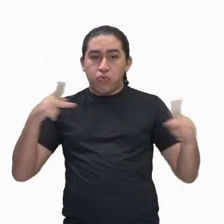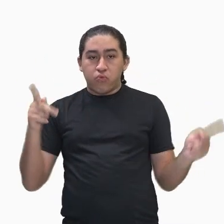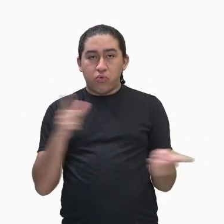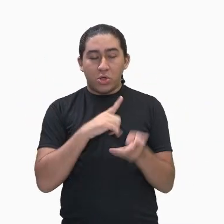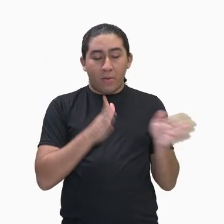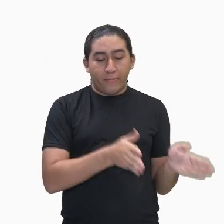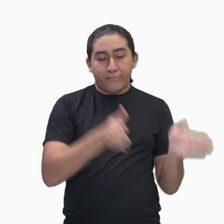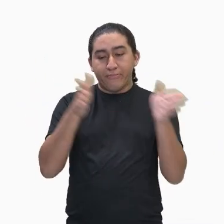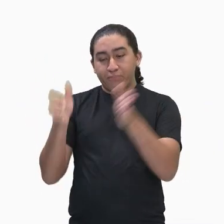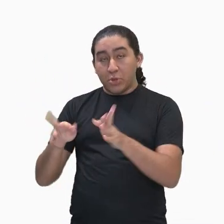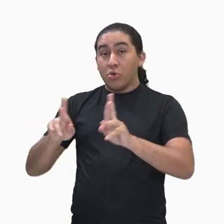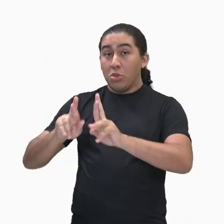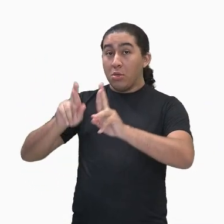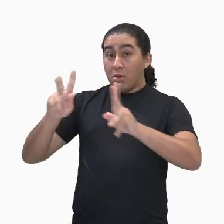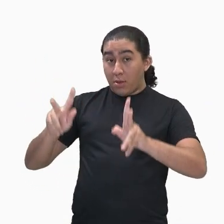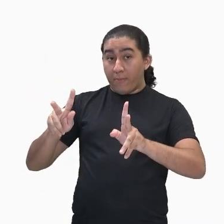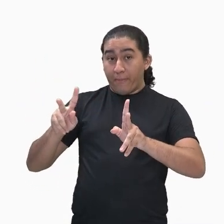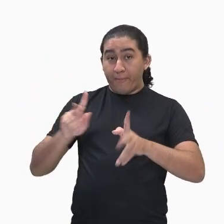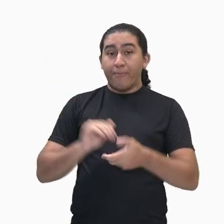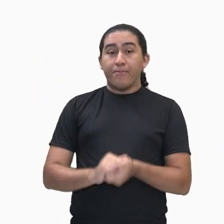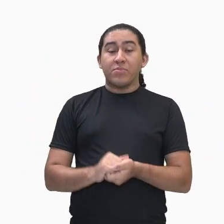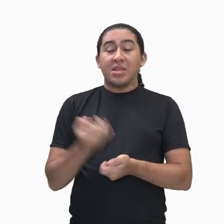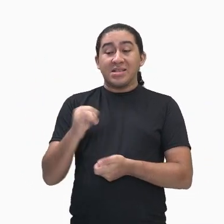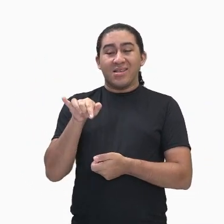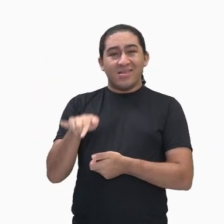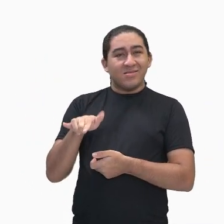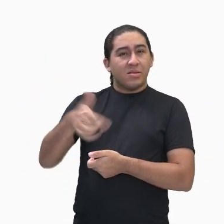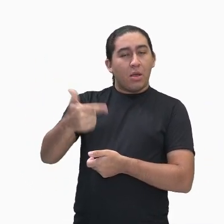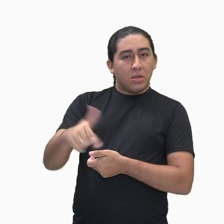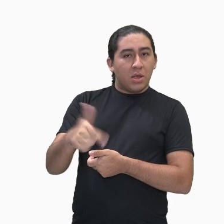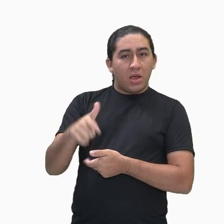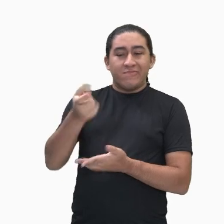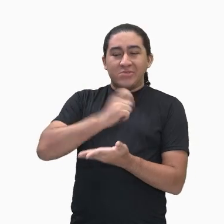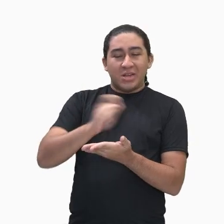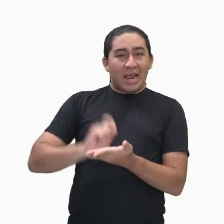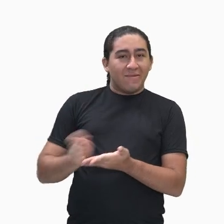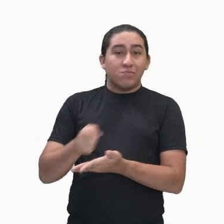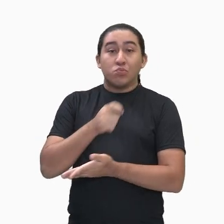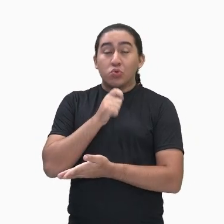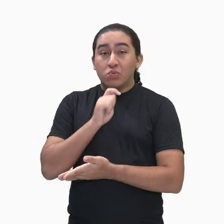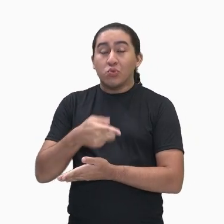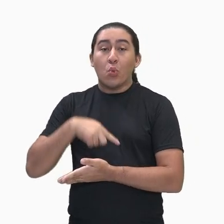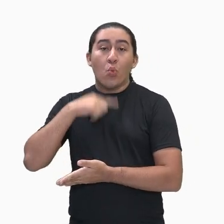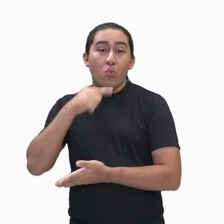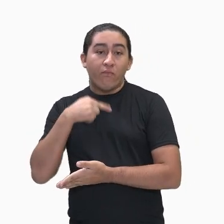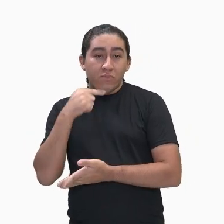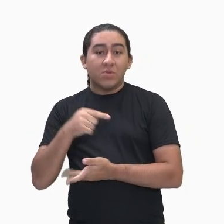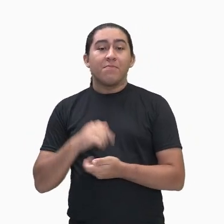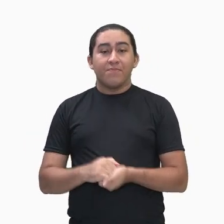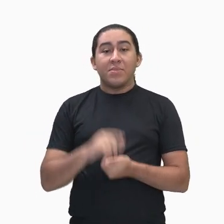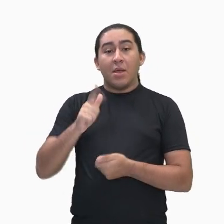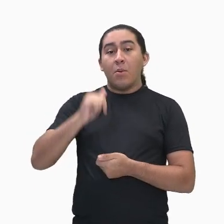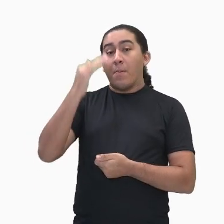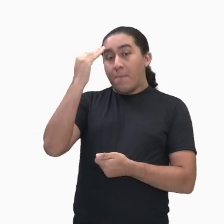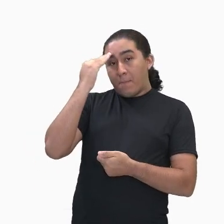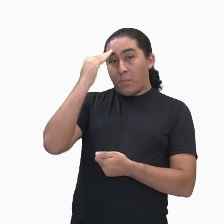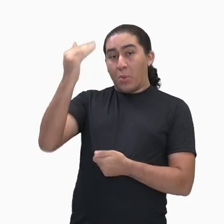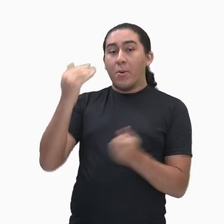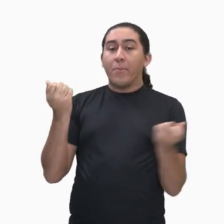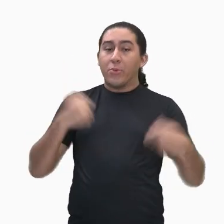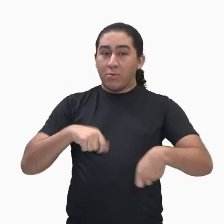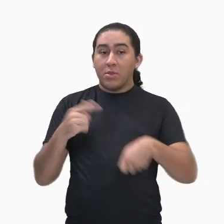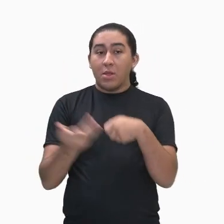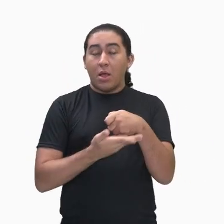parte. Sem eles, eu não escreveria o que escrevam. Foram a principal fonte na qual